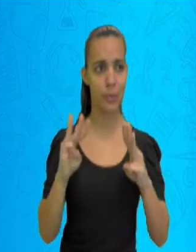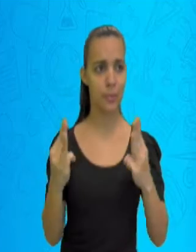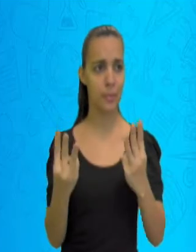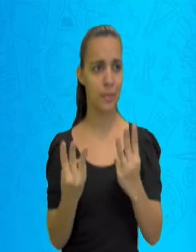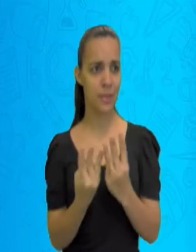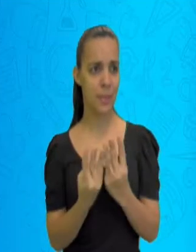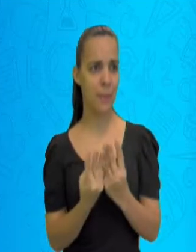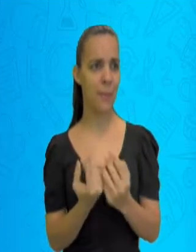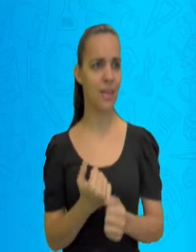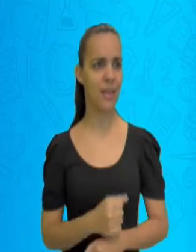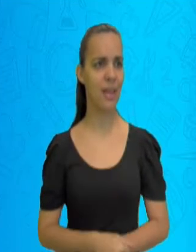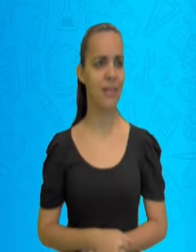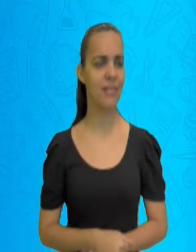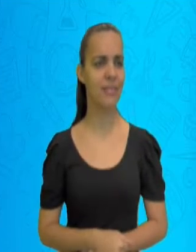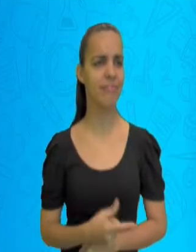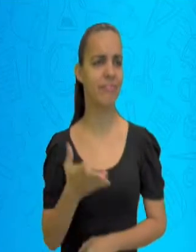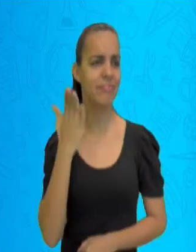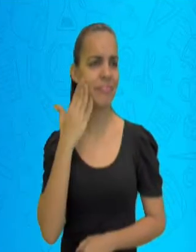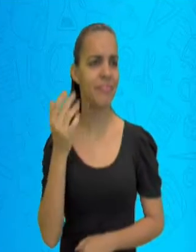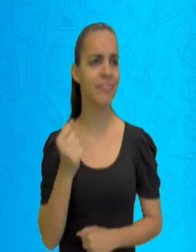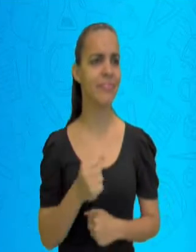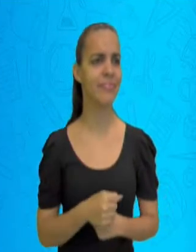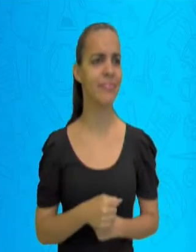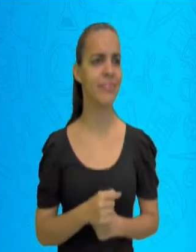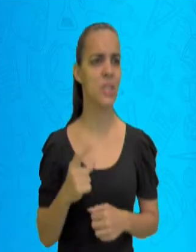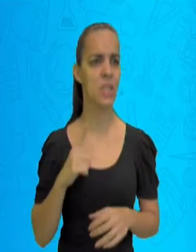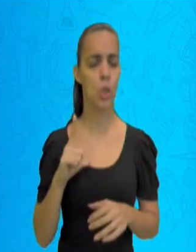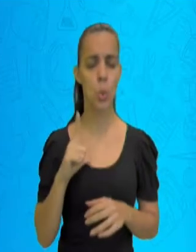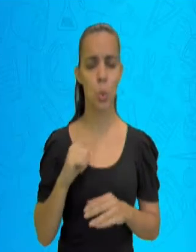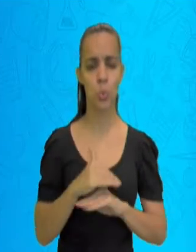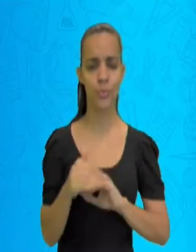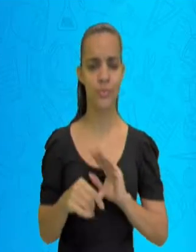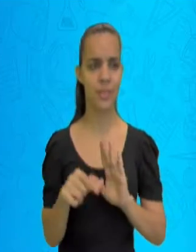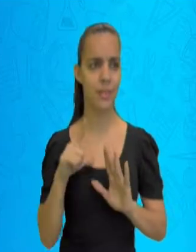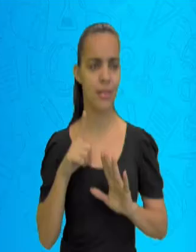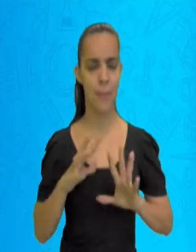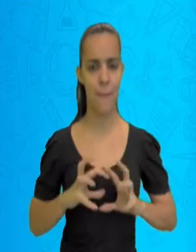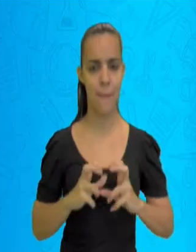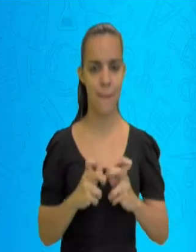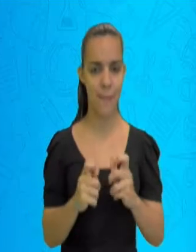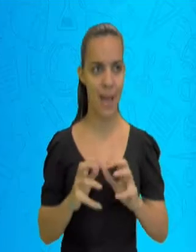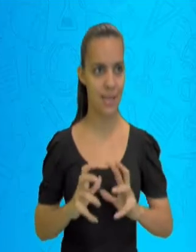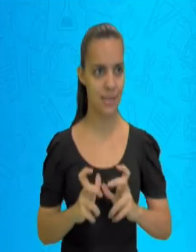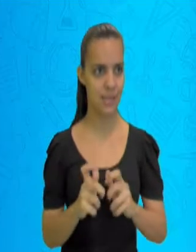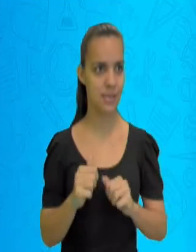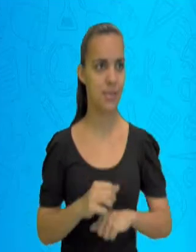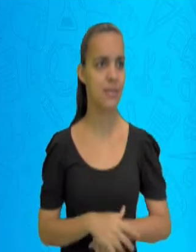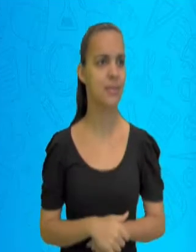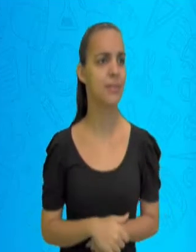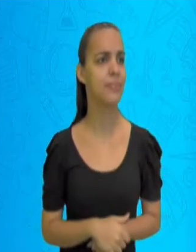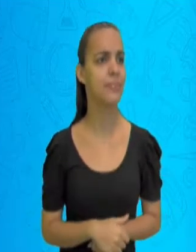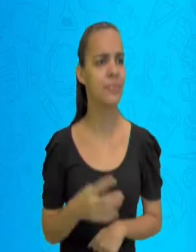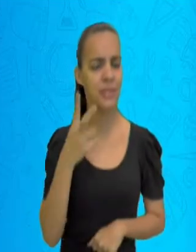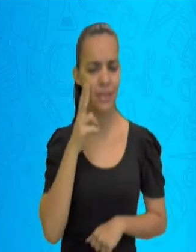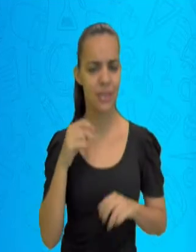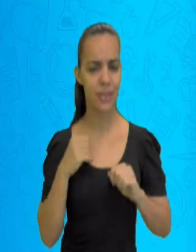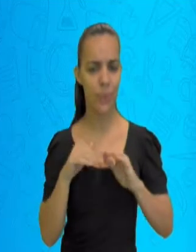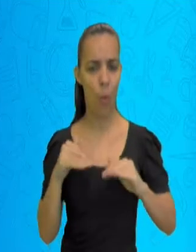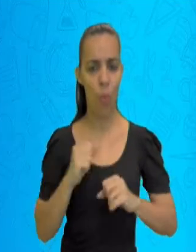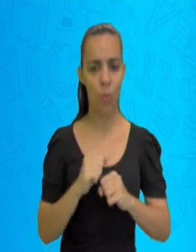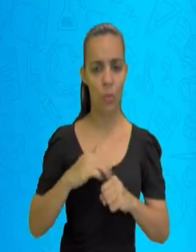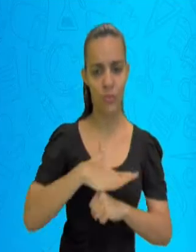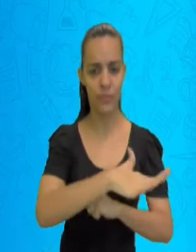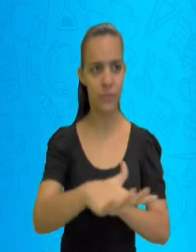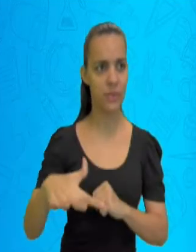Nós vimos que matéria é tudo o que tem massa e ocupa lugar no espaço. Mas